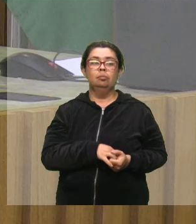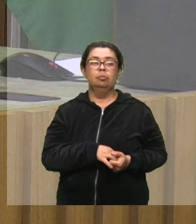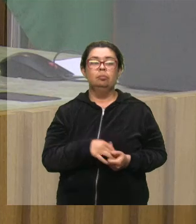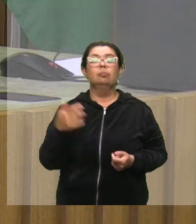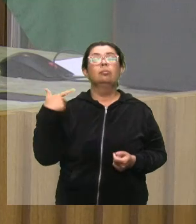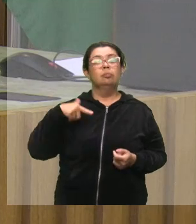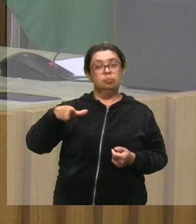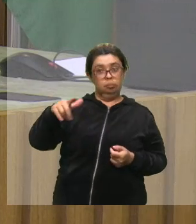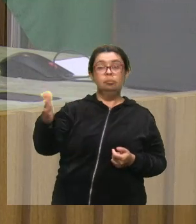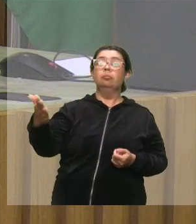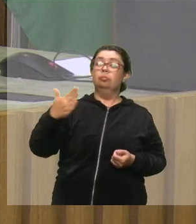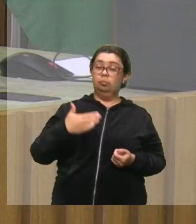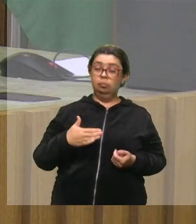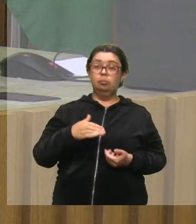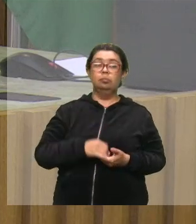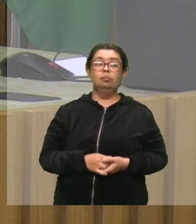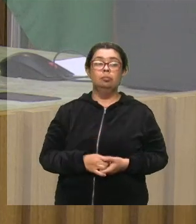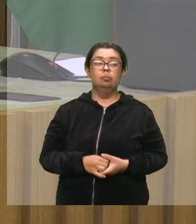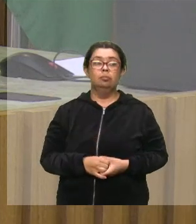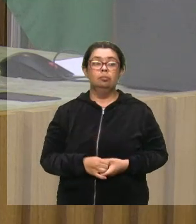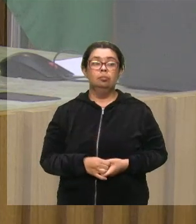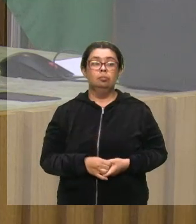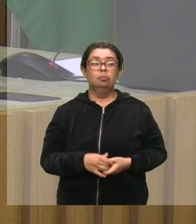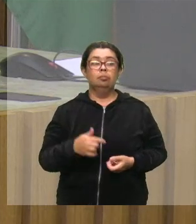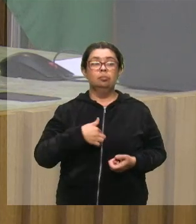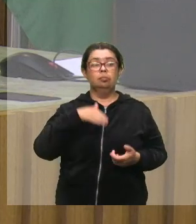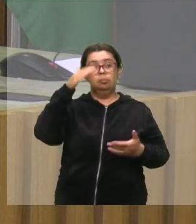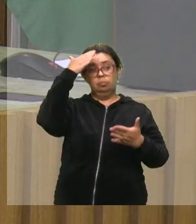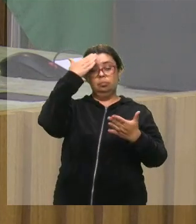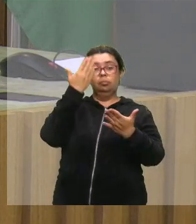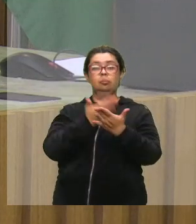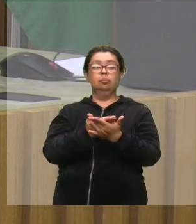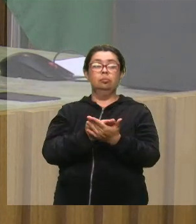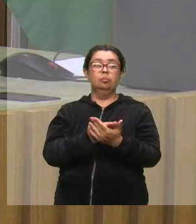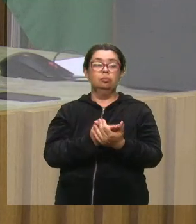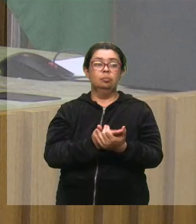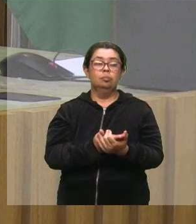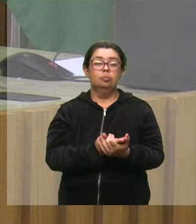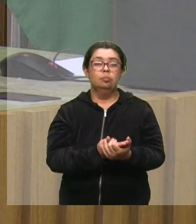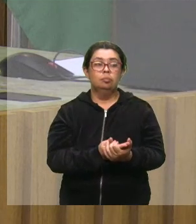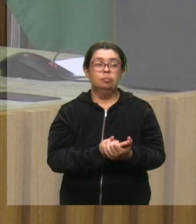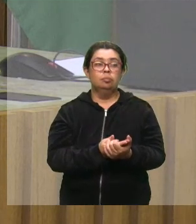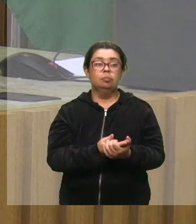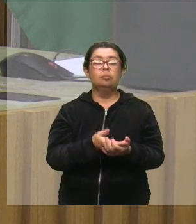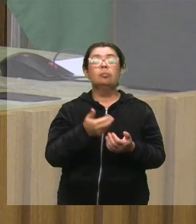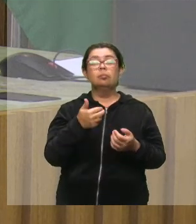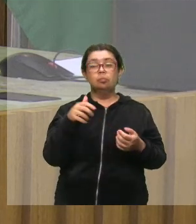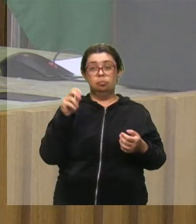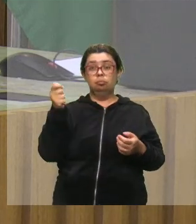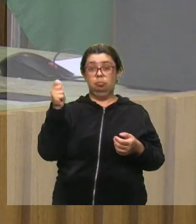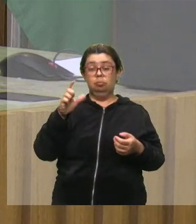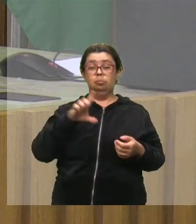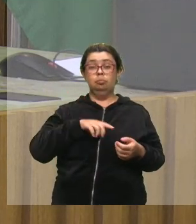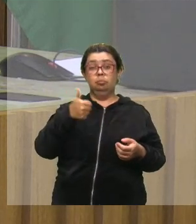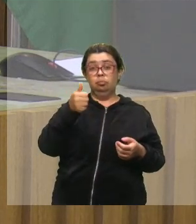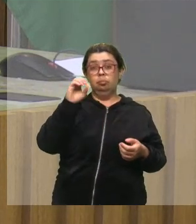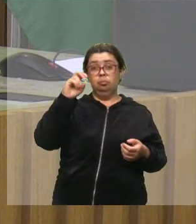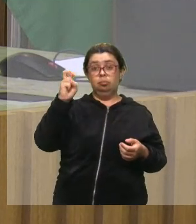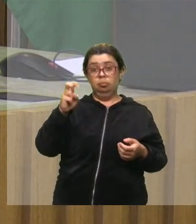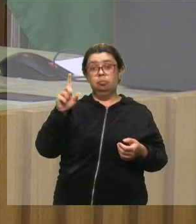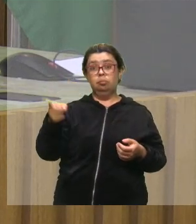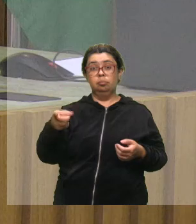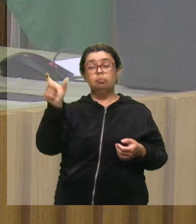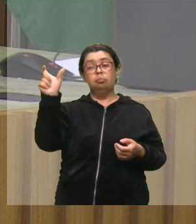vir. E eu acredito que aqui tem quase 105 mil habitantes, ou um pouco mais aqui em